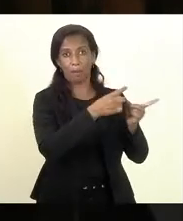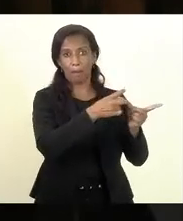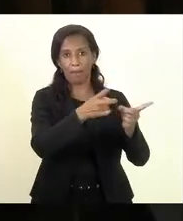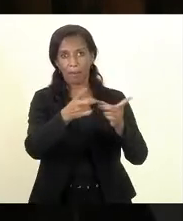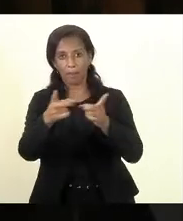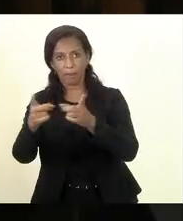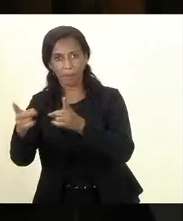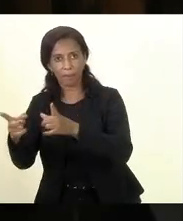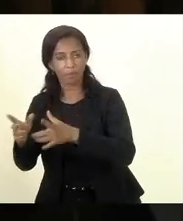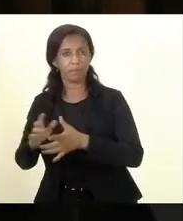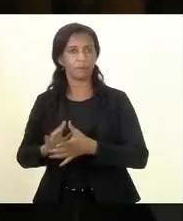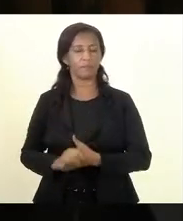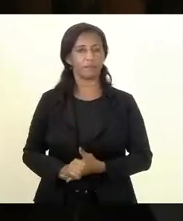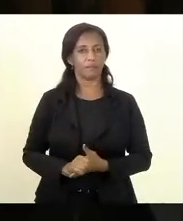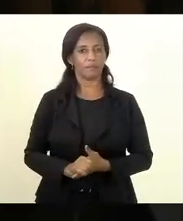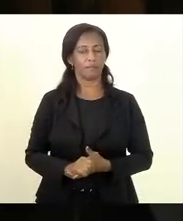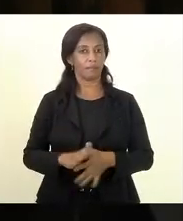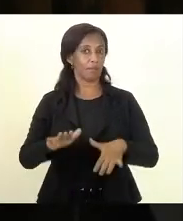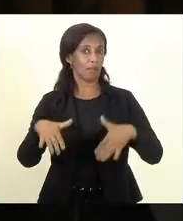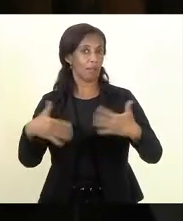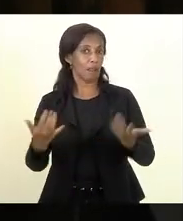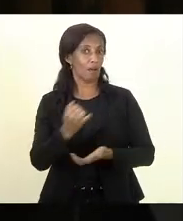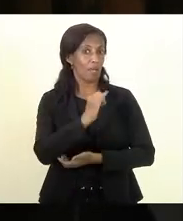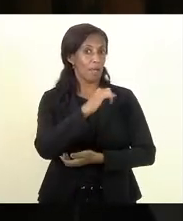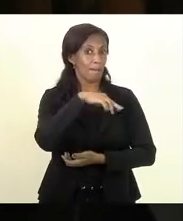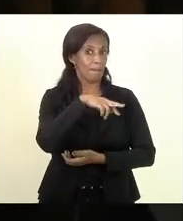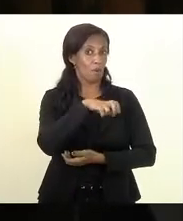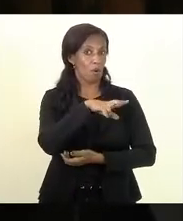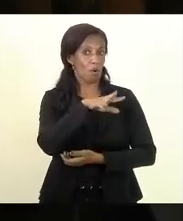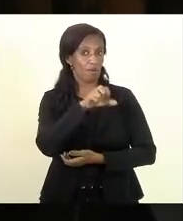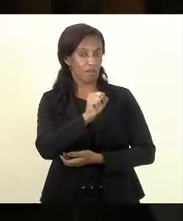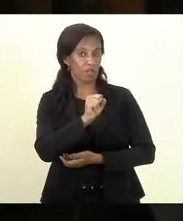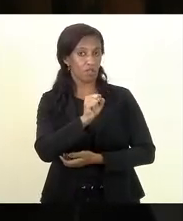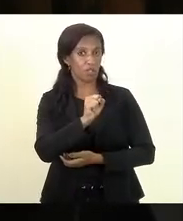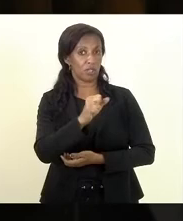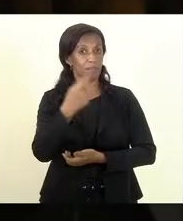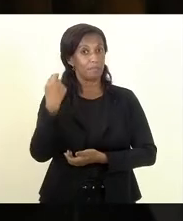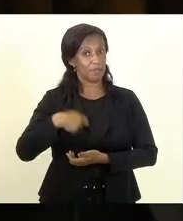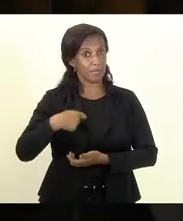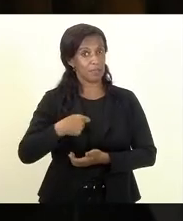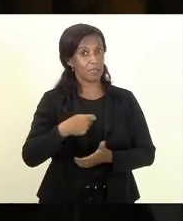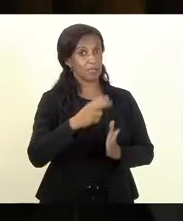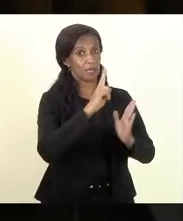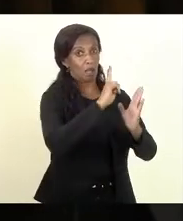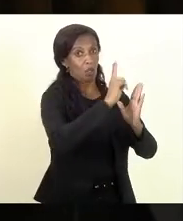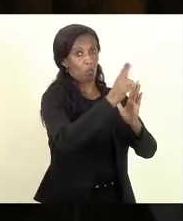evidentemente que esses imóveis têm que estar listados,